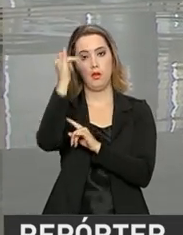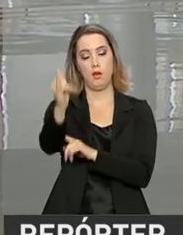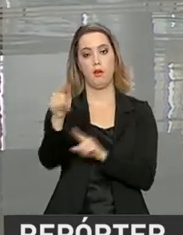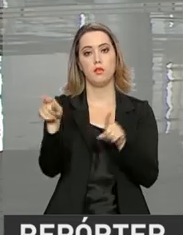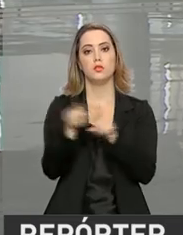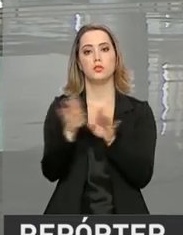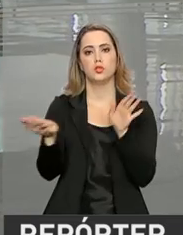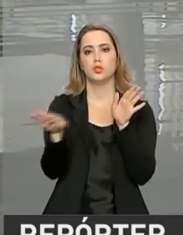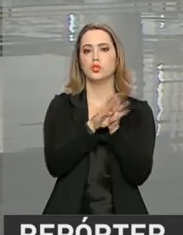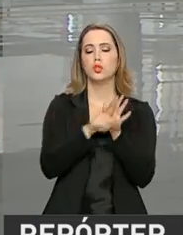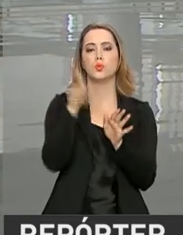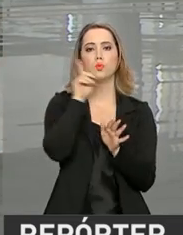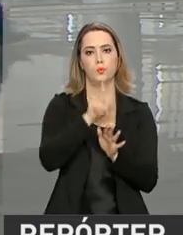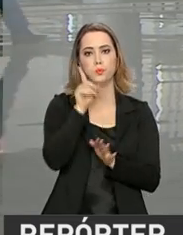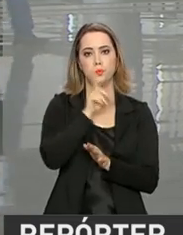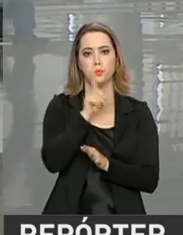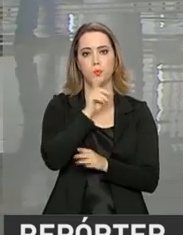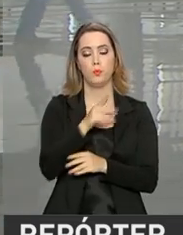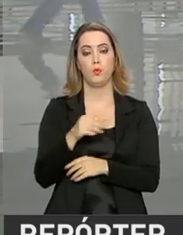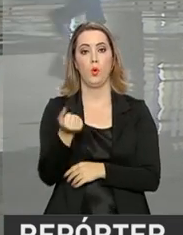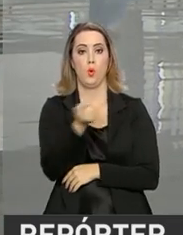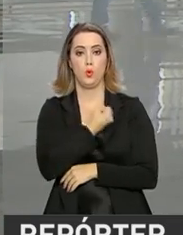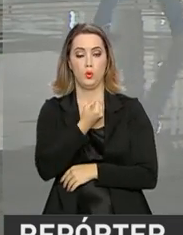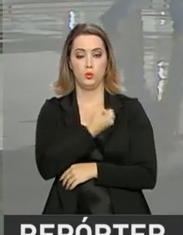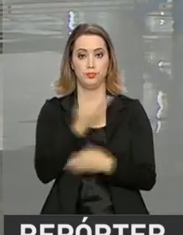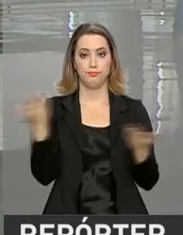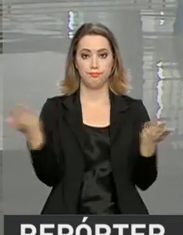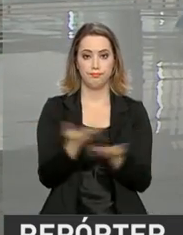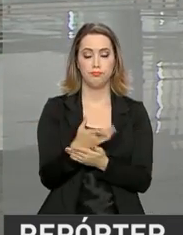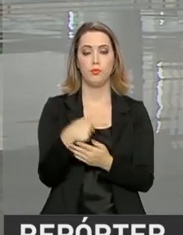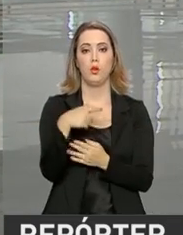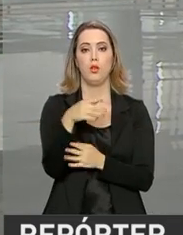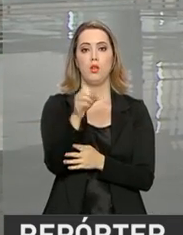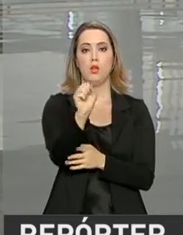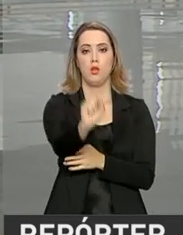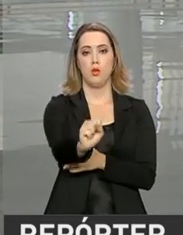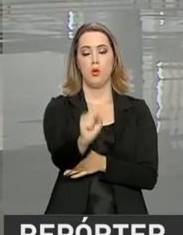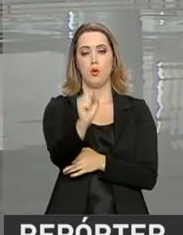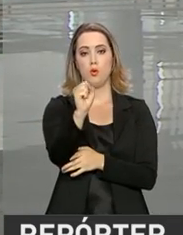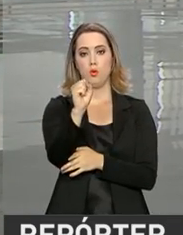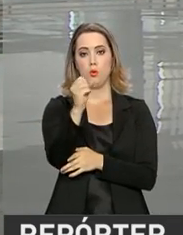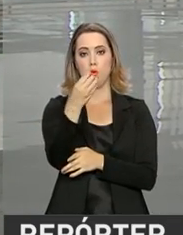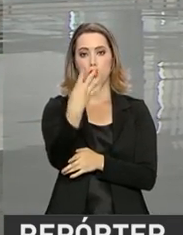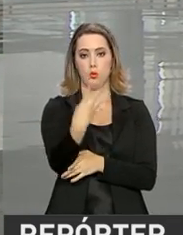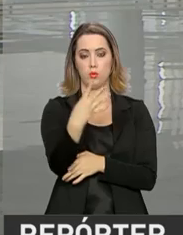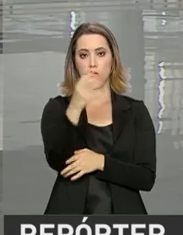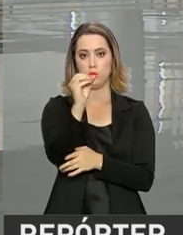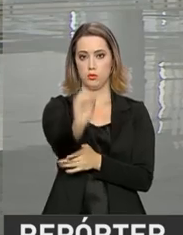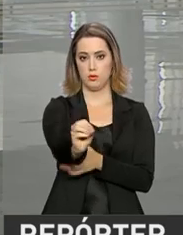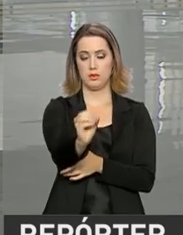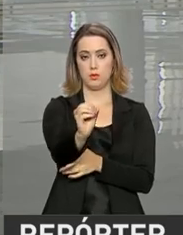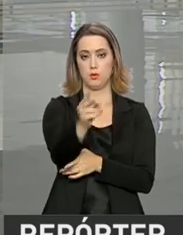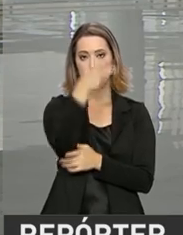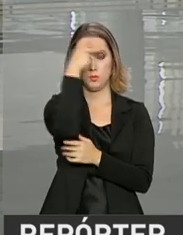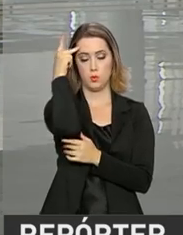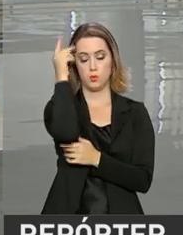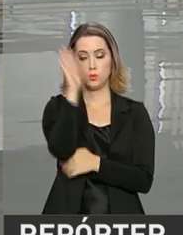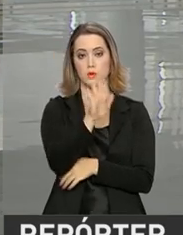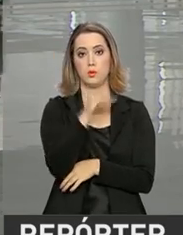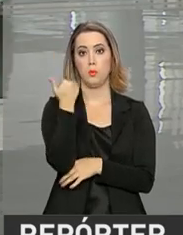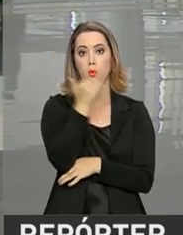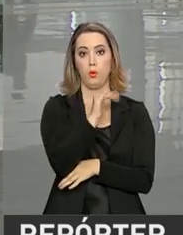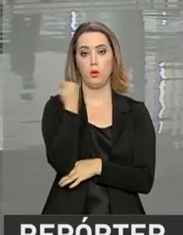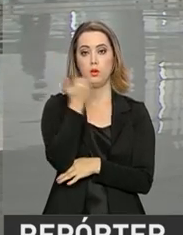Estados Unidos os números mais recentes apontam que pelo menos 840 pessoas morreram no no